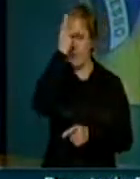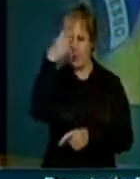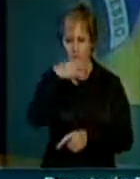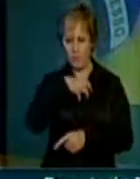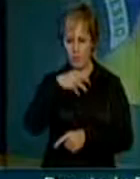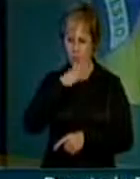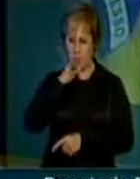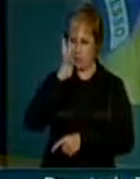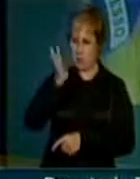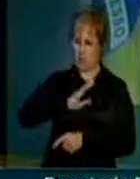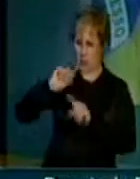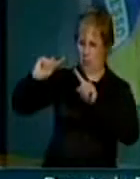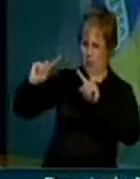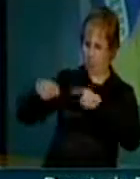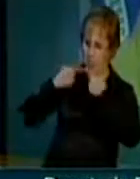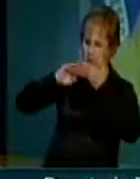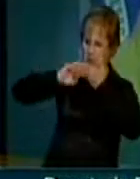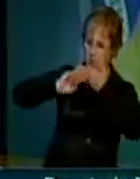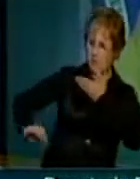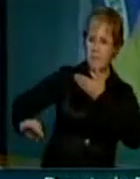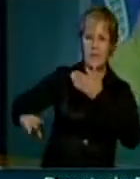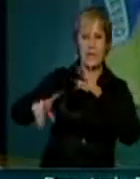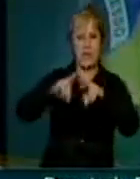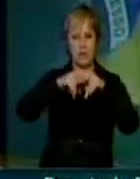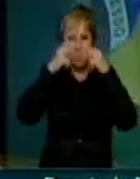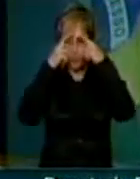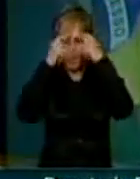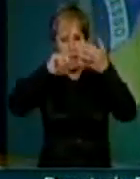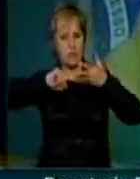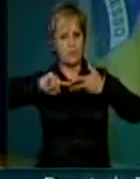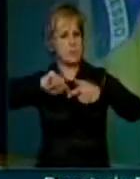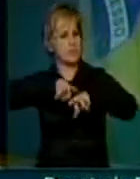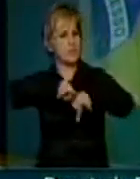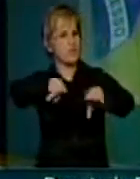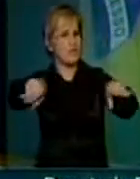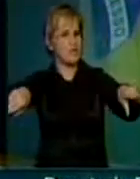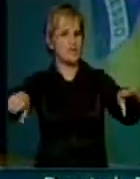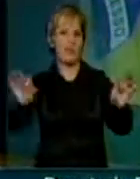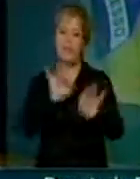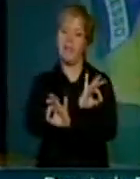se sinta diminuído e vítima de violência,